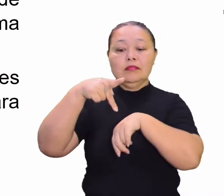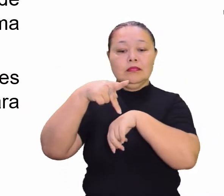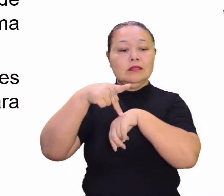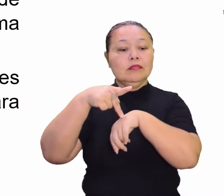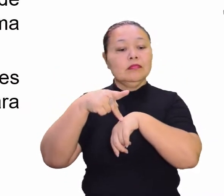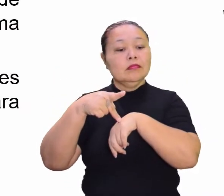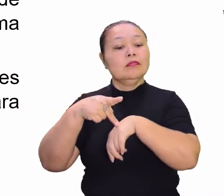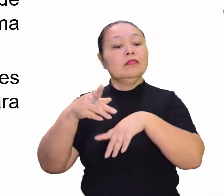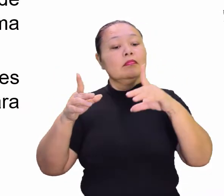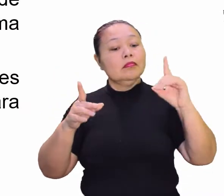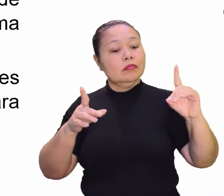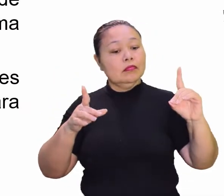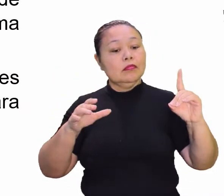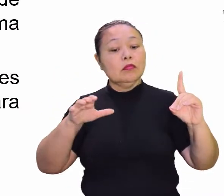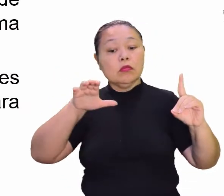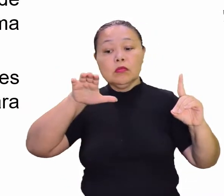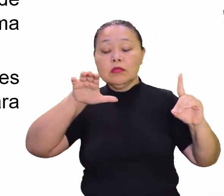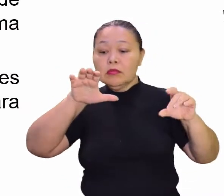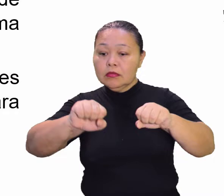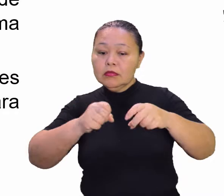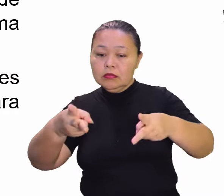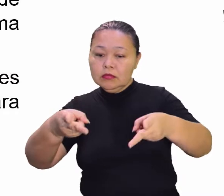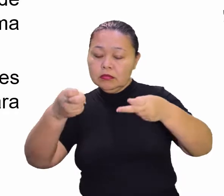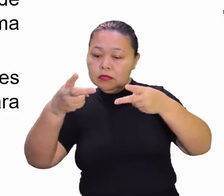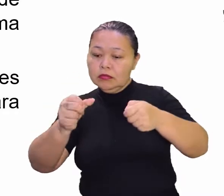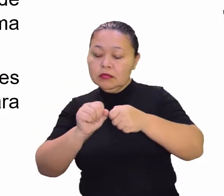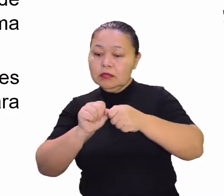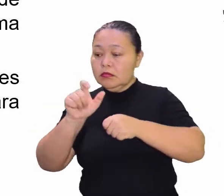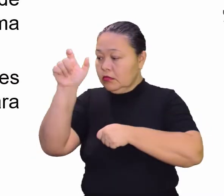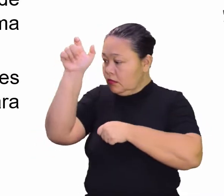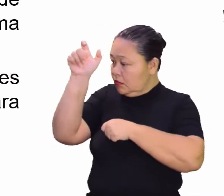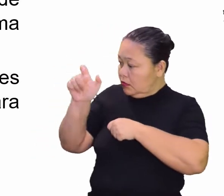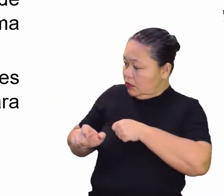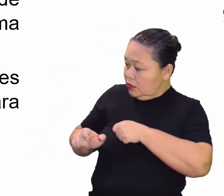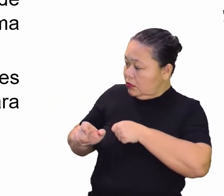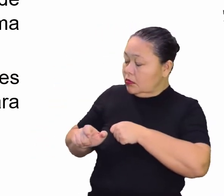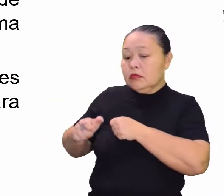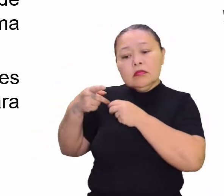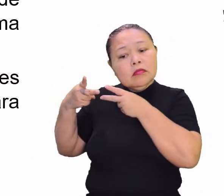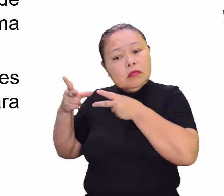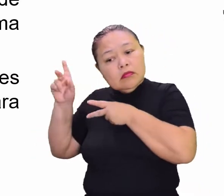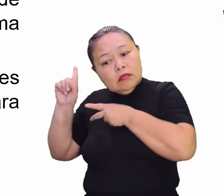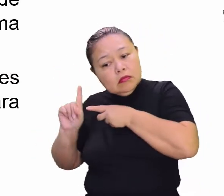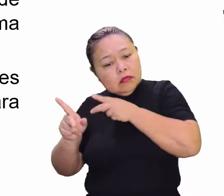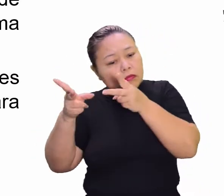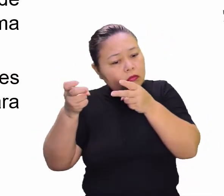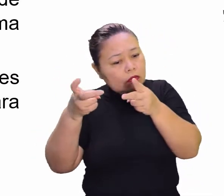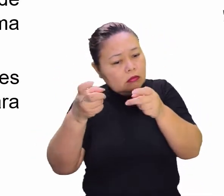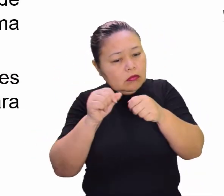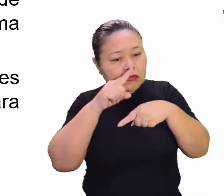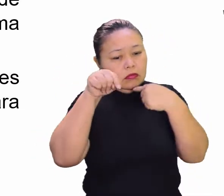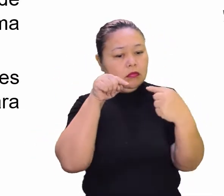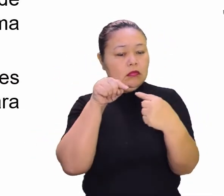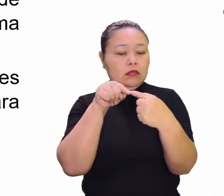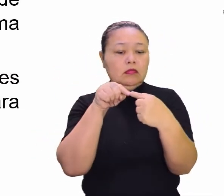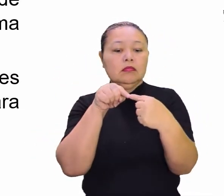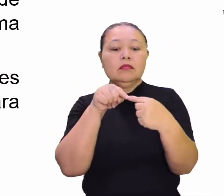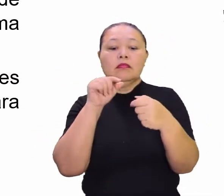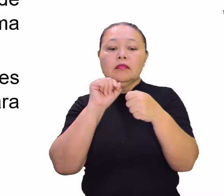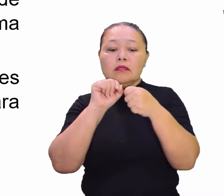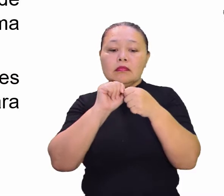pátria. D. Colonização de exploração. Os colonizadores